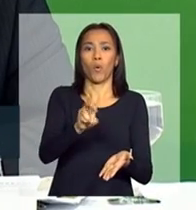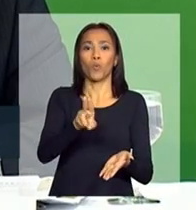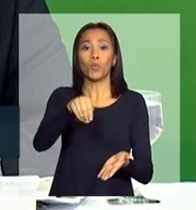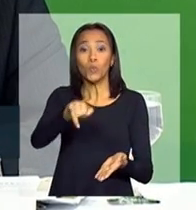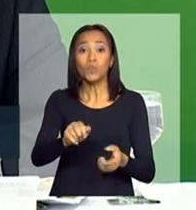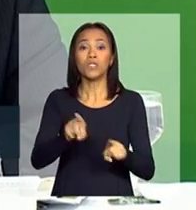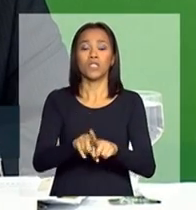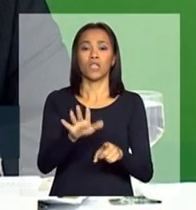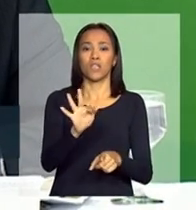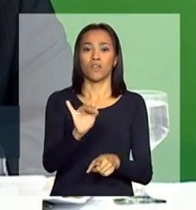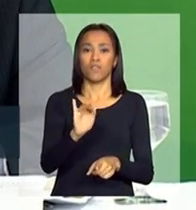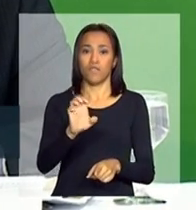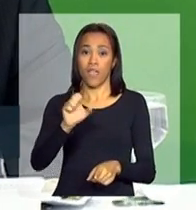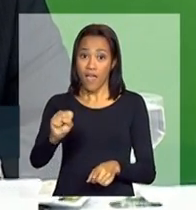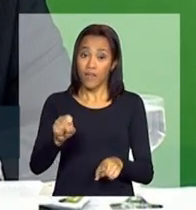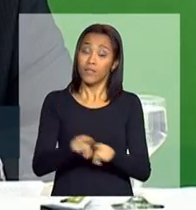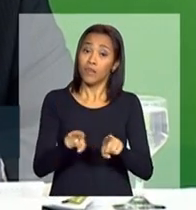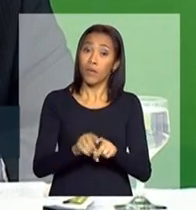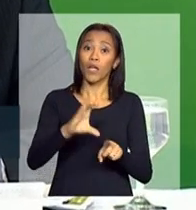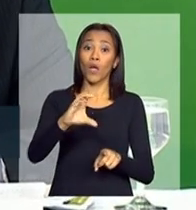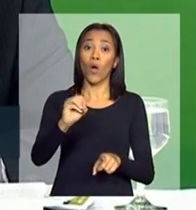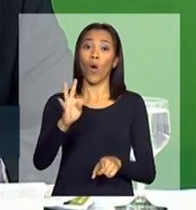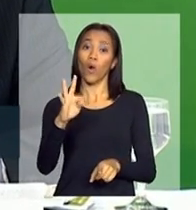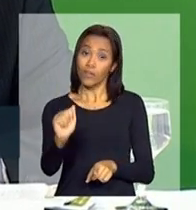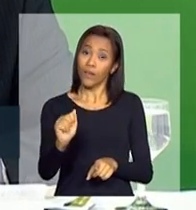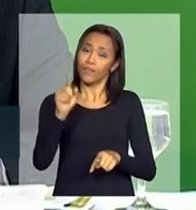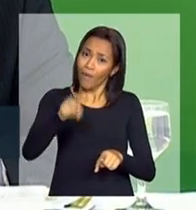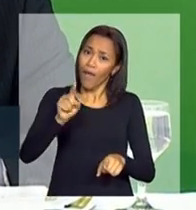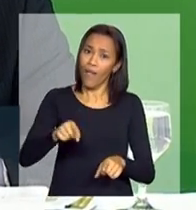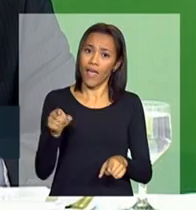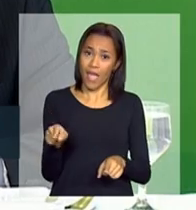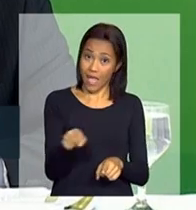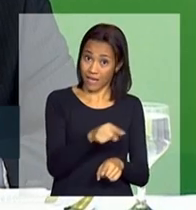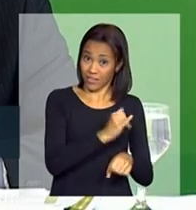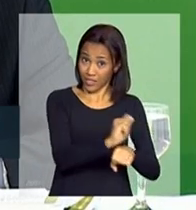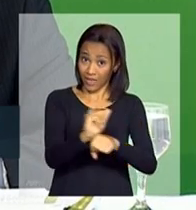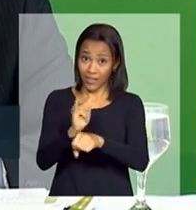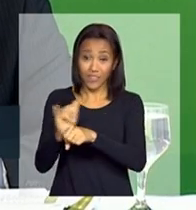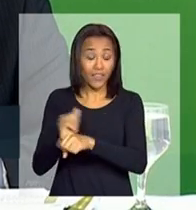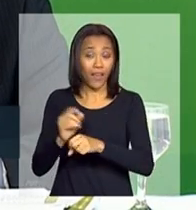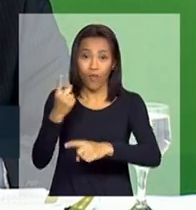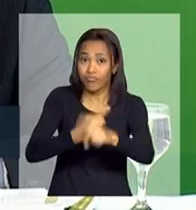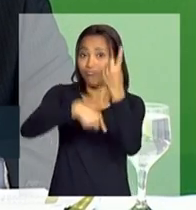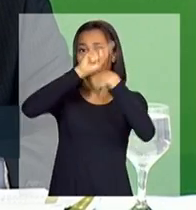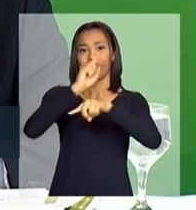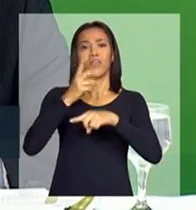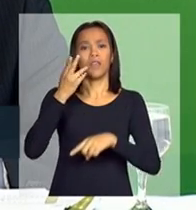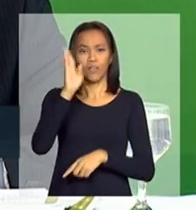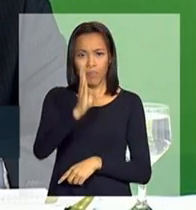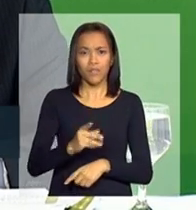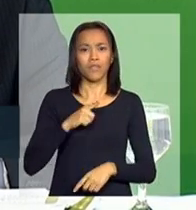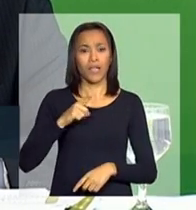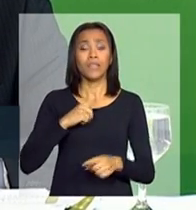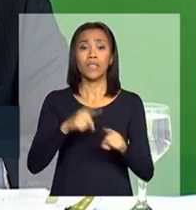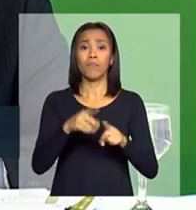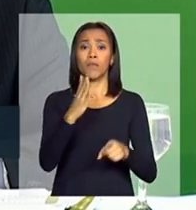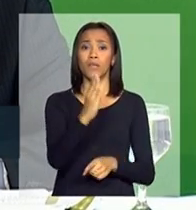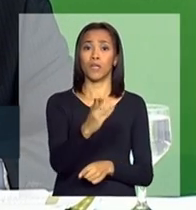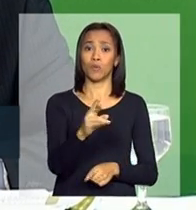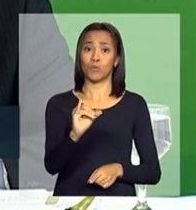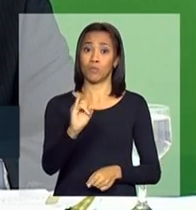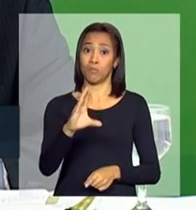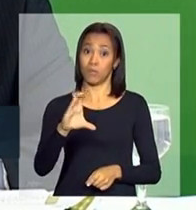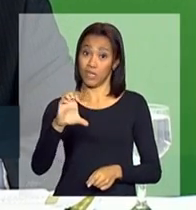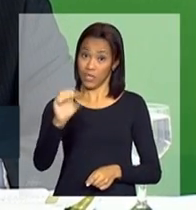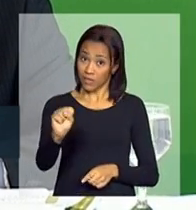cotas Então eu acho que essa esse é o é o é o grande salto histórico que o Brasil tem que dar e os Bricks já responde por